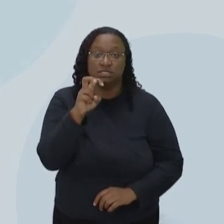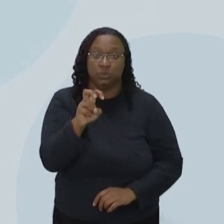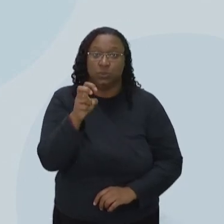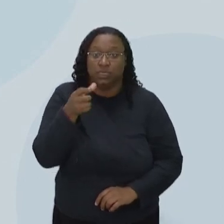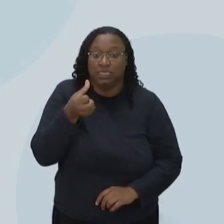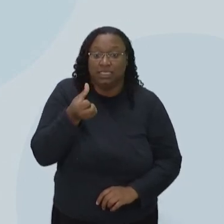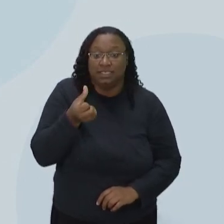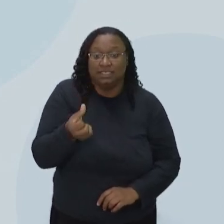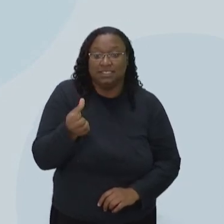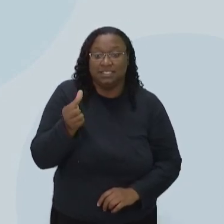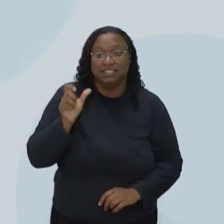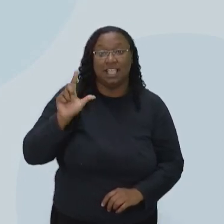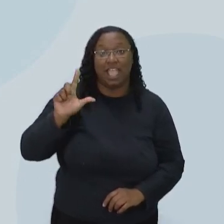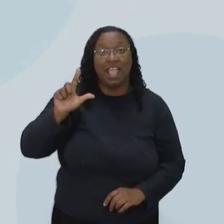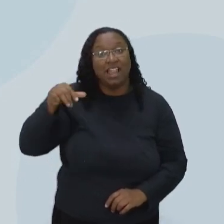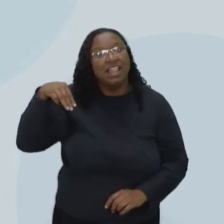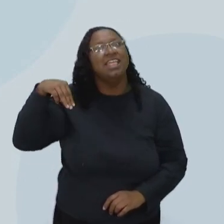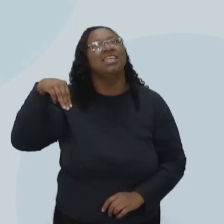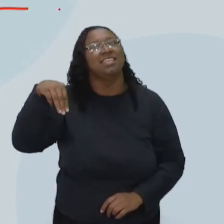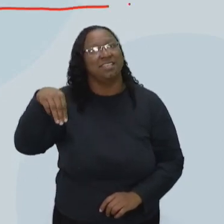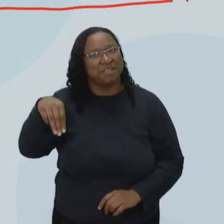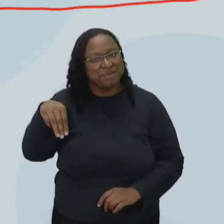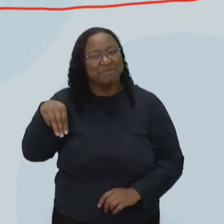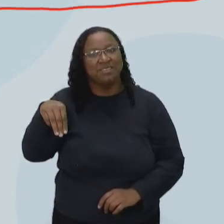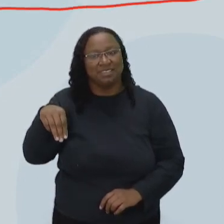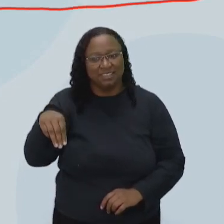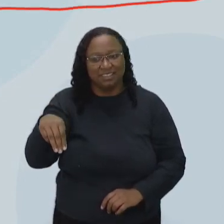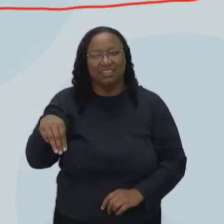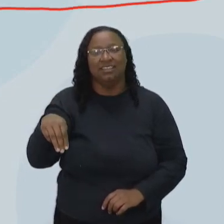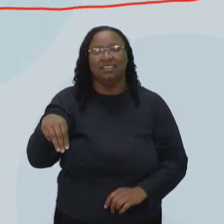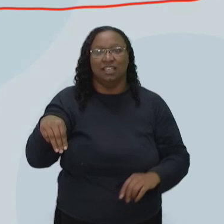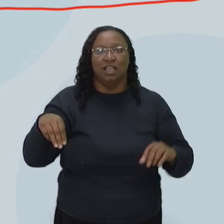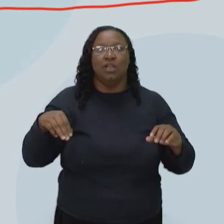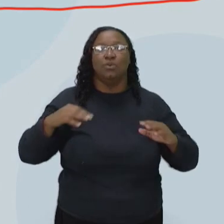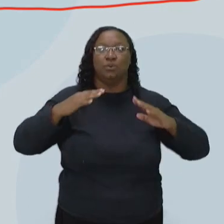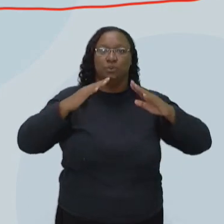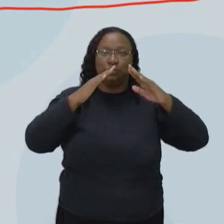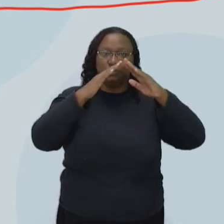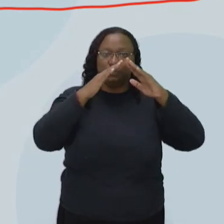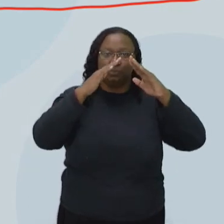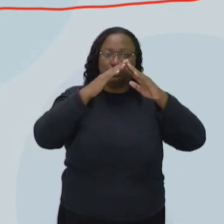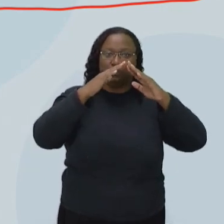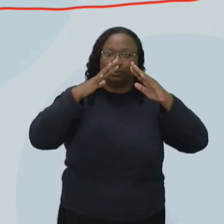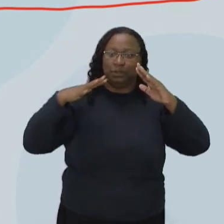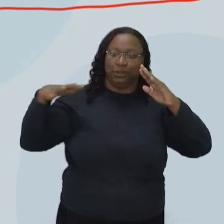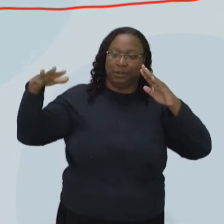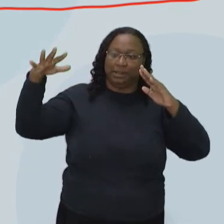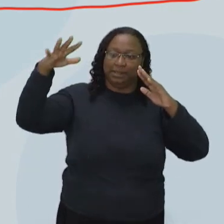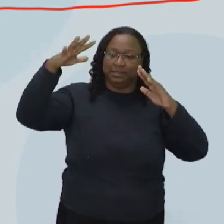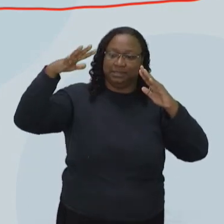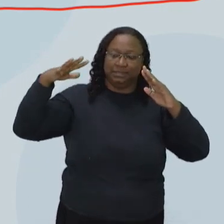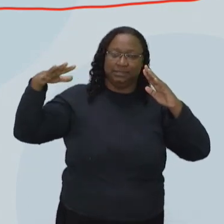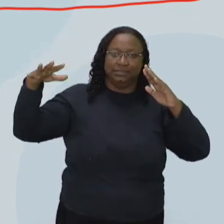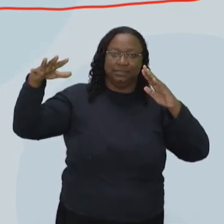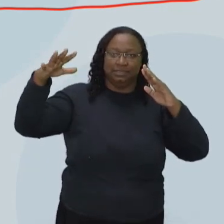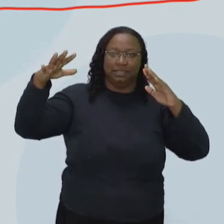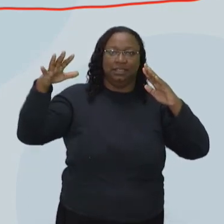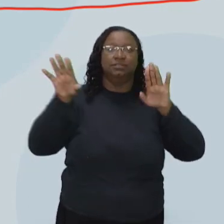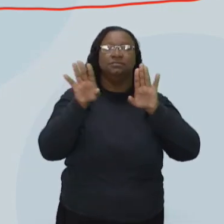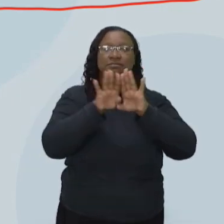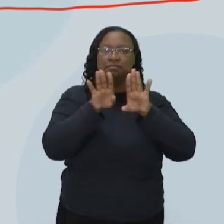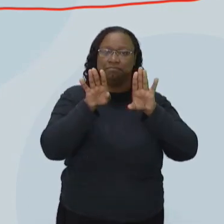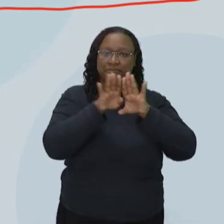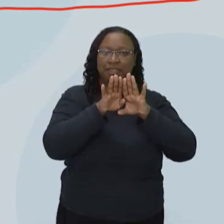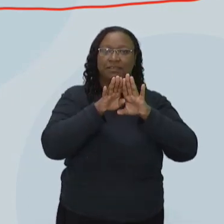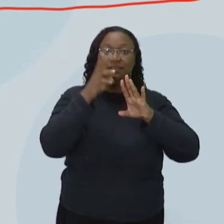1.256 lumens. Isso considerando o ambiente externo, hein? Se eu